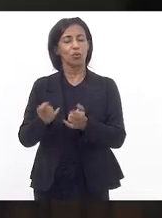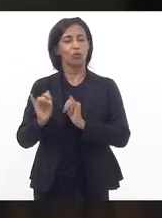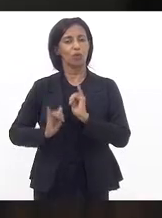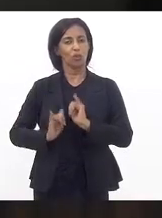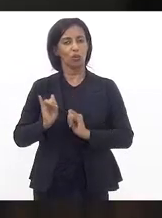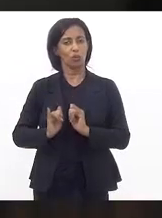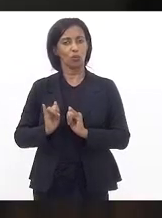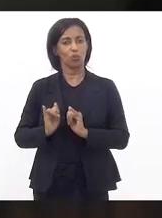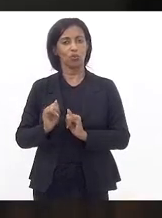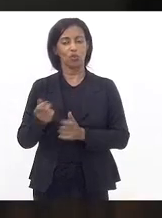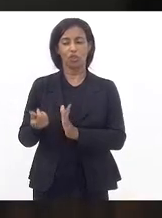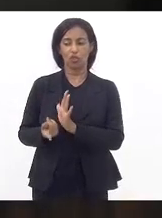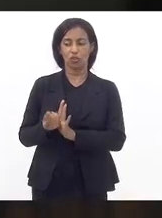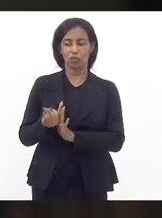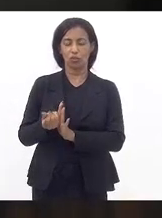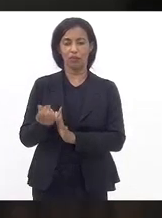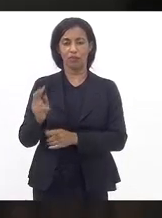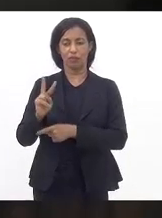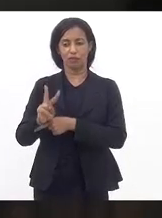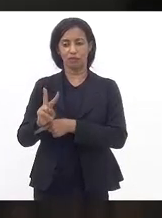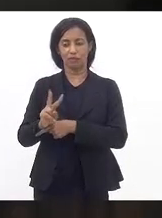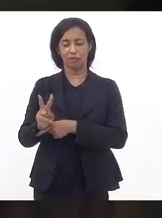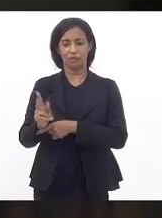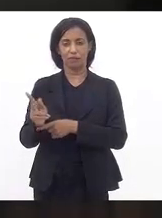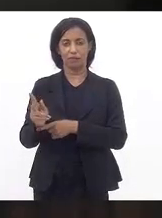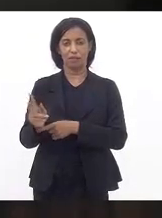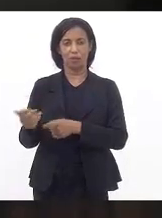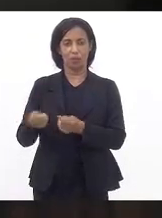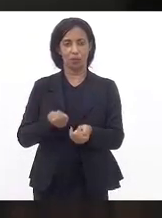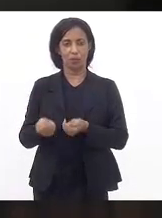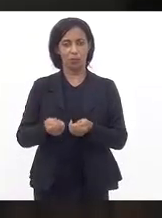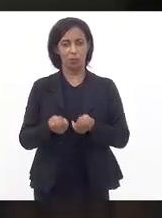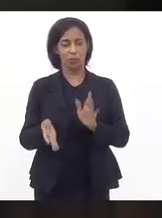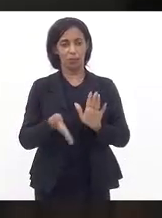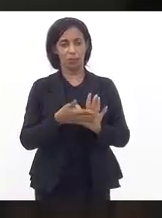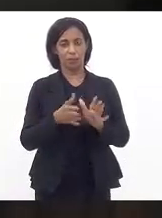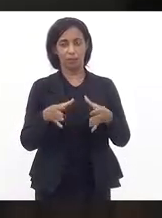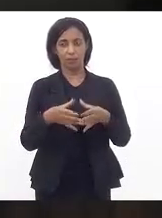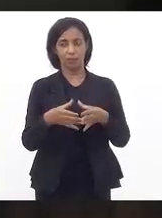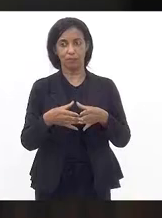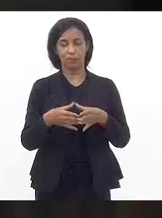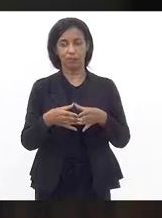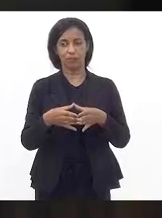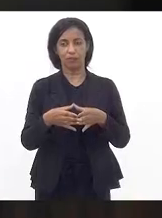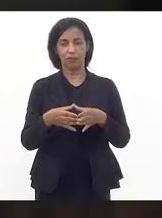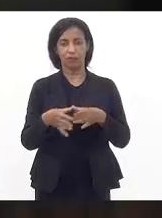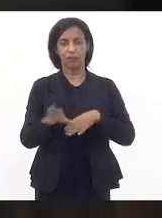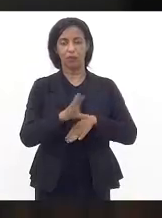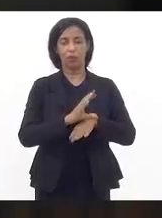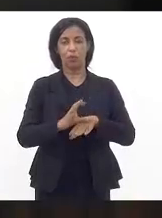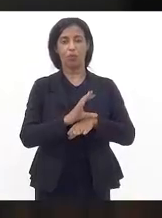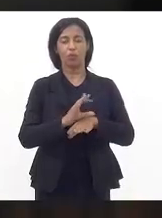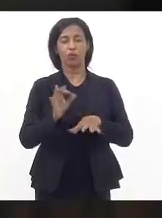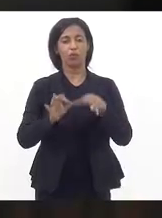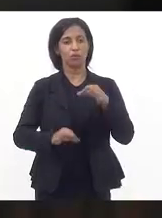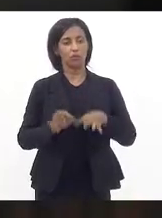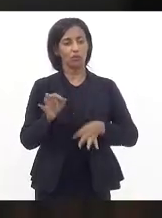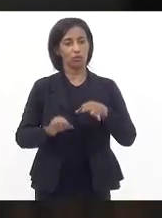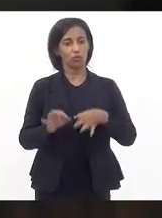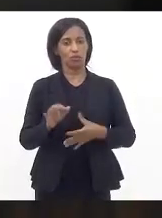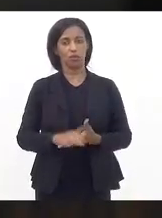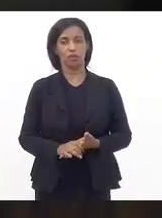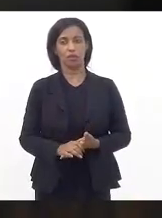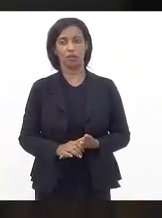Indústria e Comércio e de orçamento Finanças fiscalização financeira e controle para emitir parecer pela comissão de constituição e